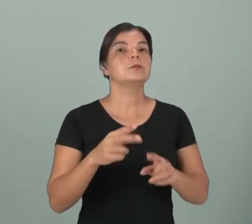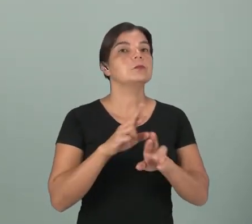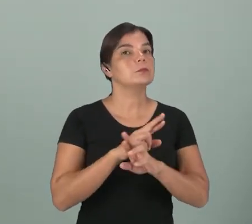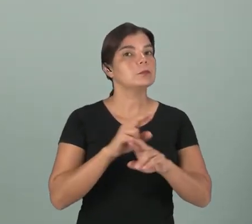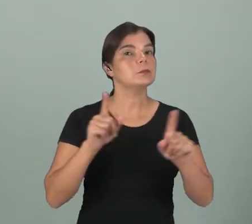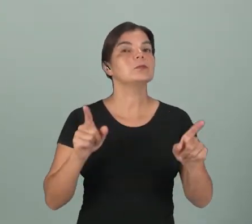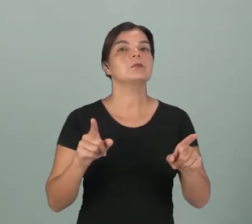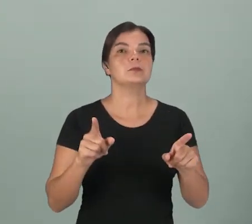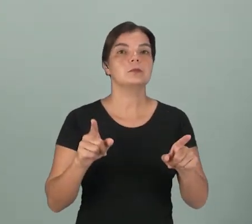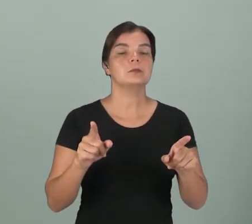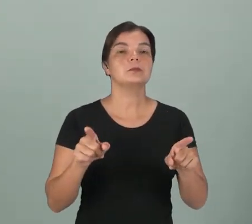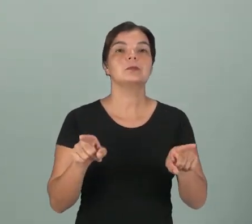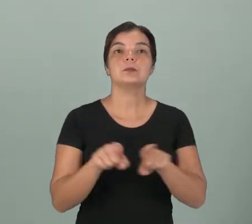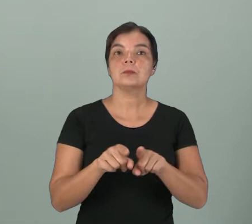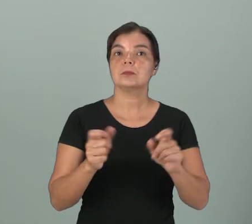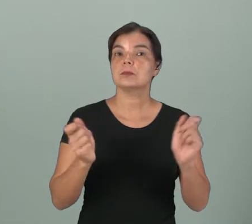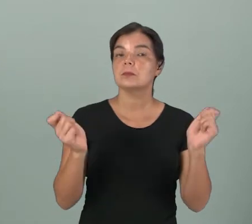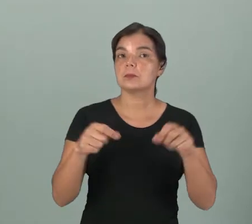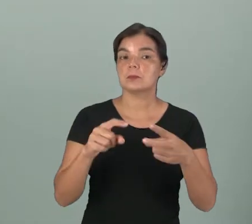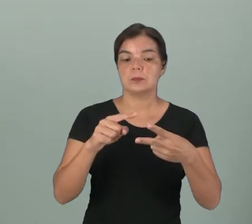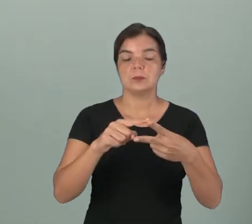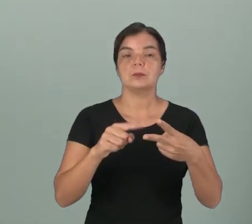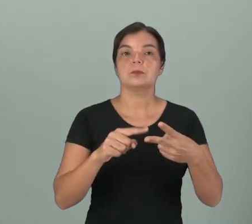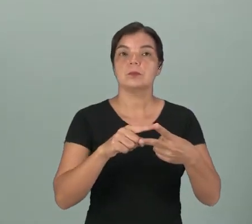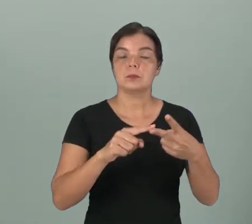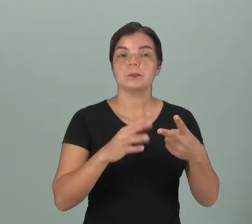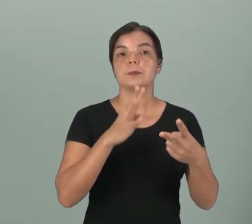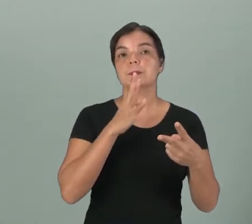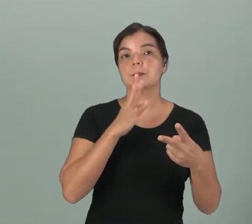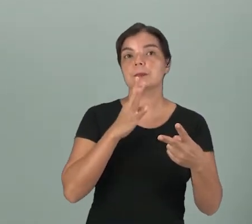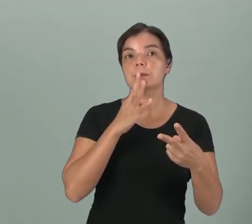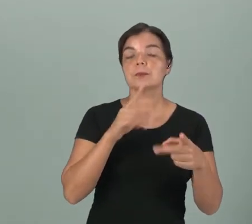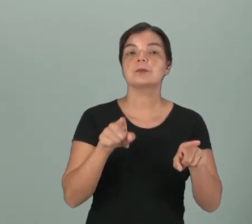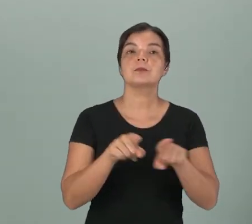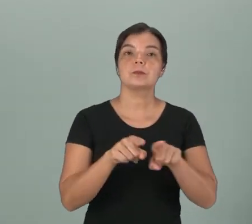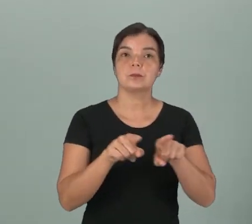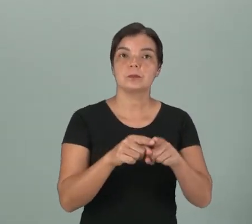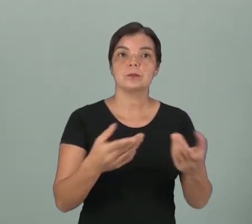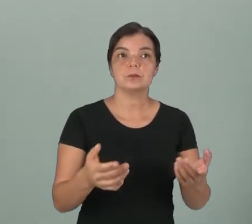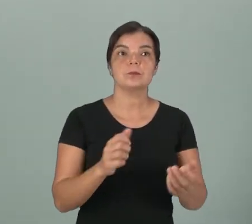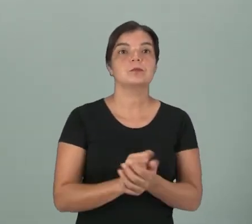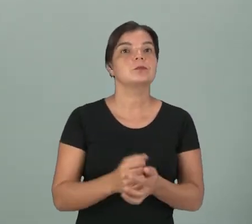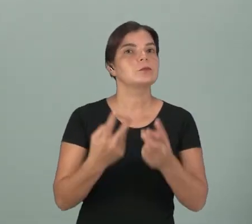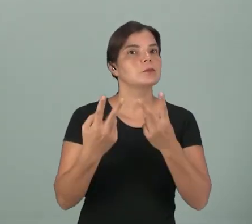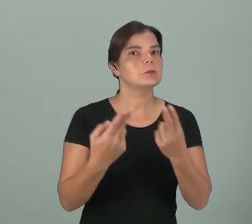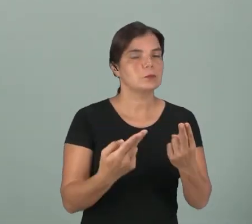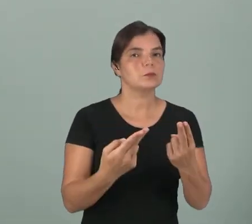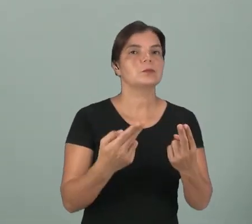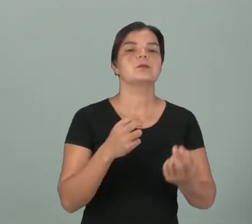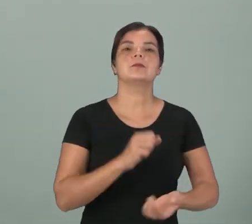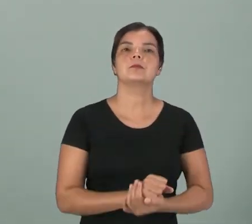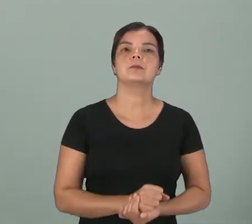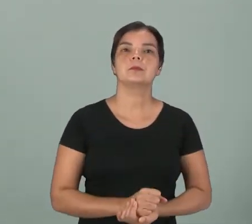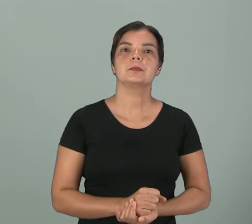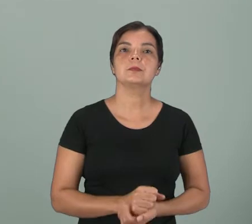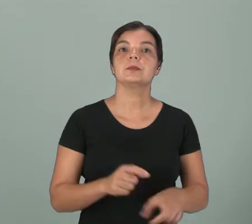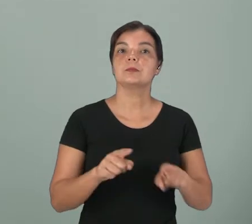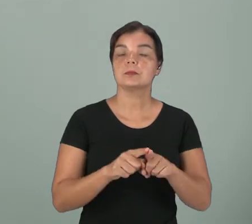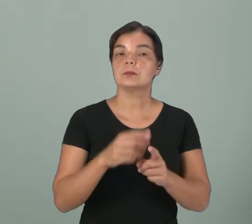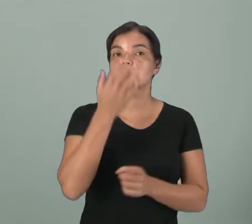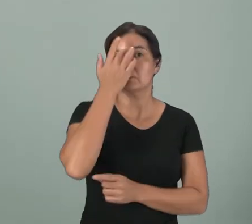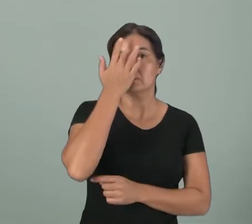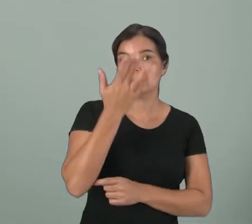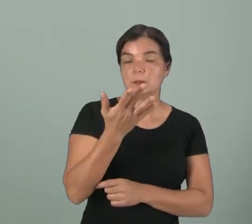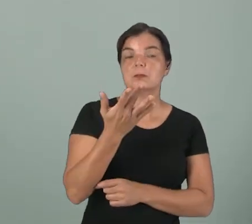são diferenciados, elas possuem 2 sítios de reconhecimento de antígenos idênticos, ou seja, ela é